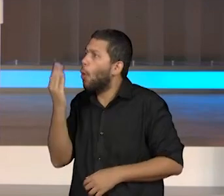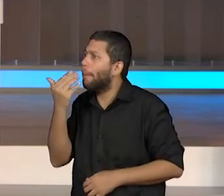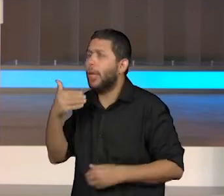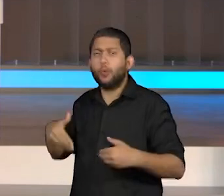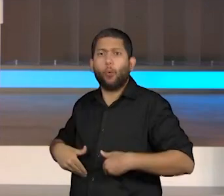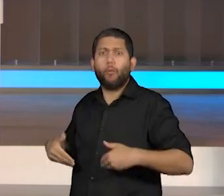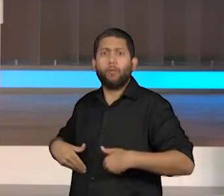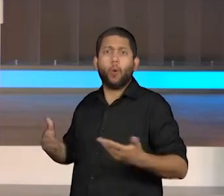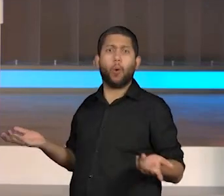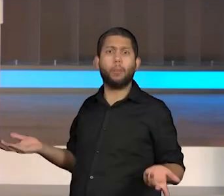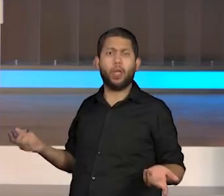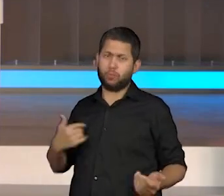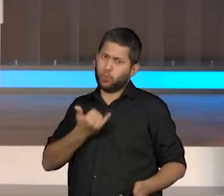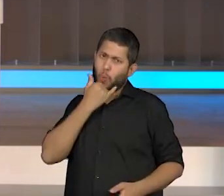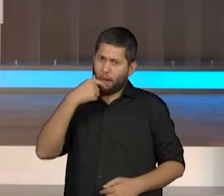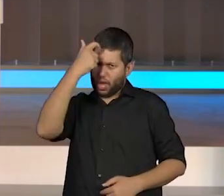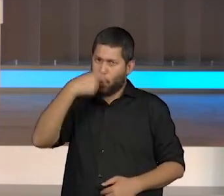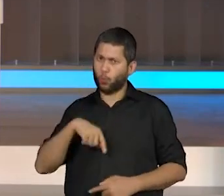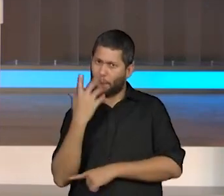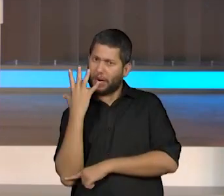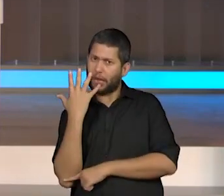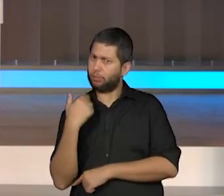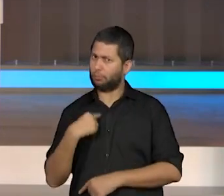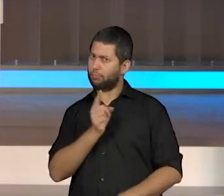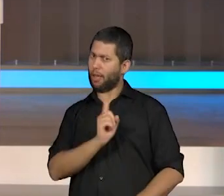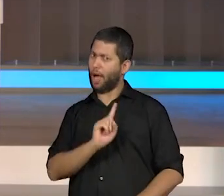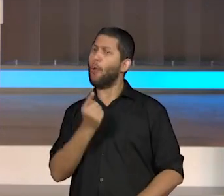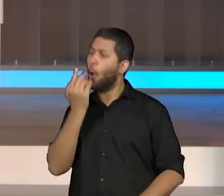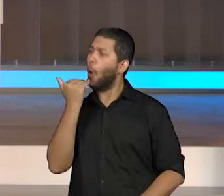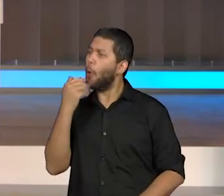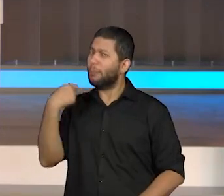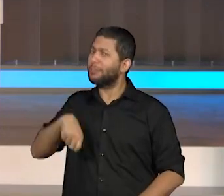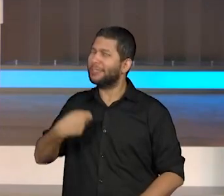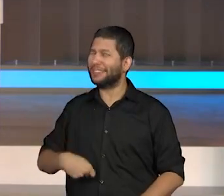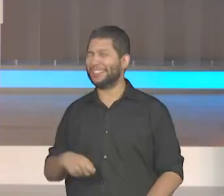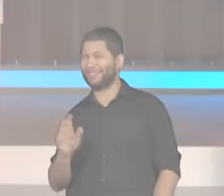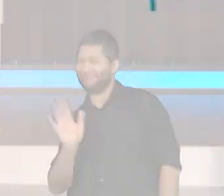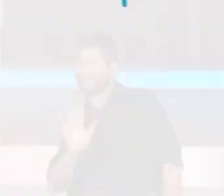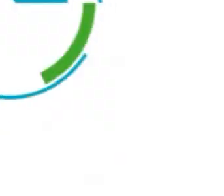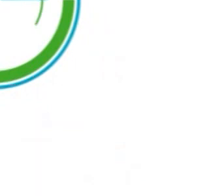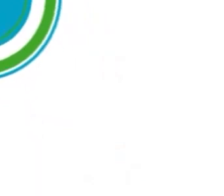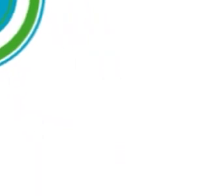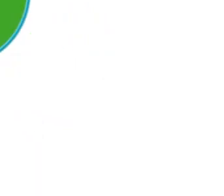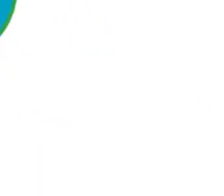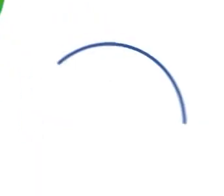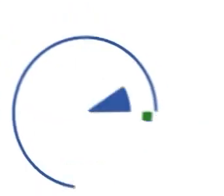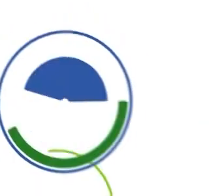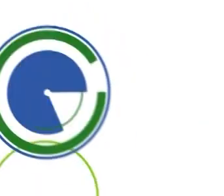próprio alimento. Afinal, eu não consigo produzir. E é isso. Tchau, tchau.